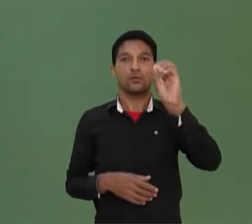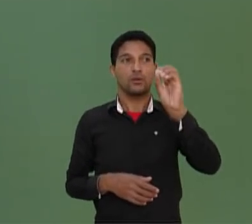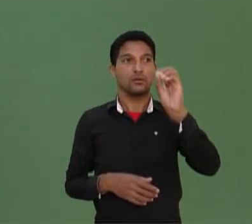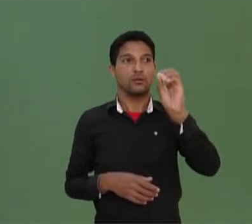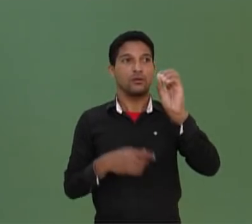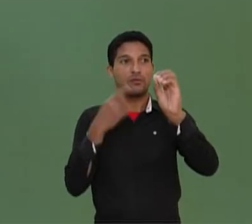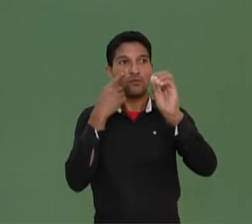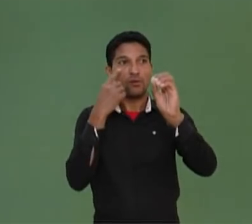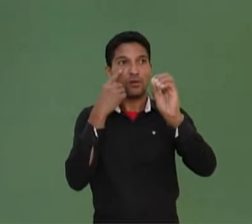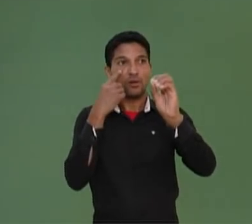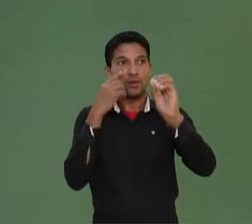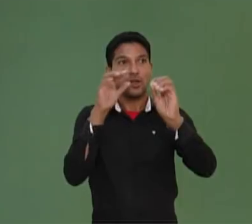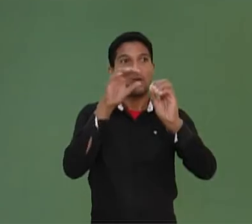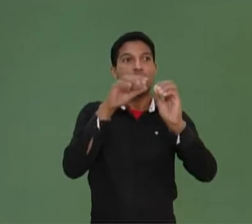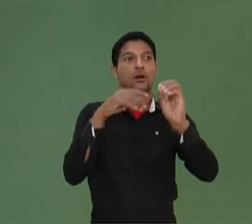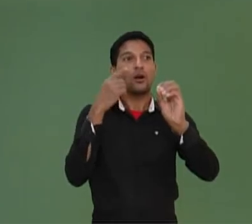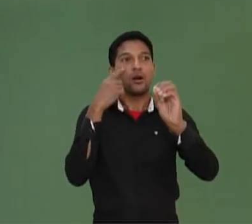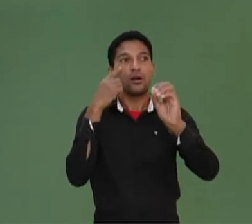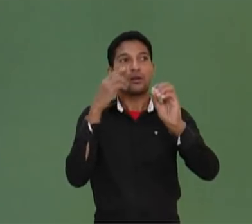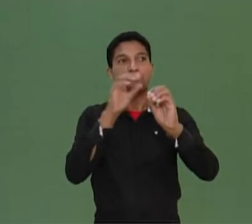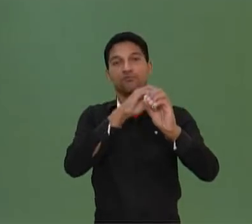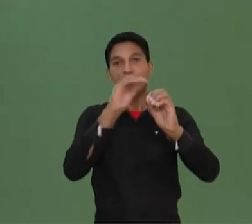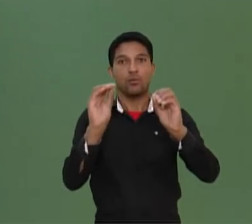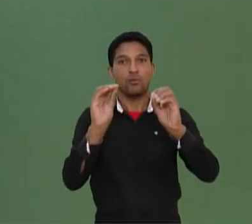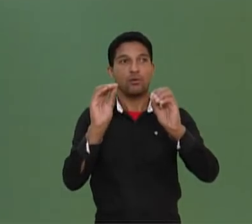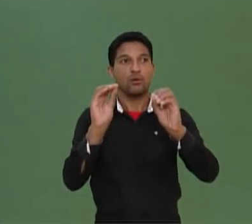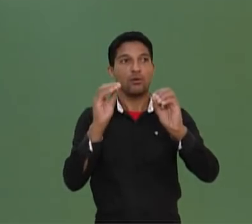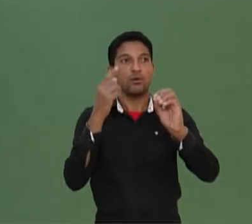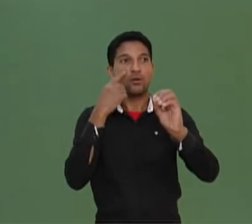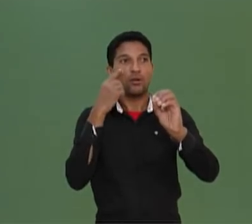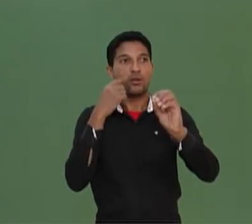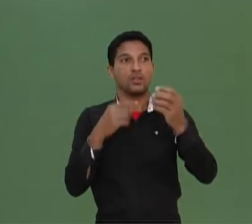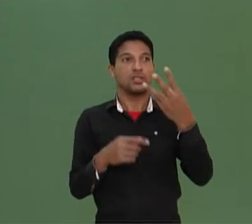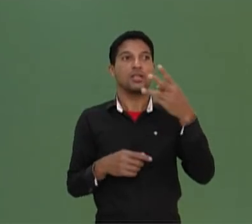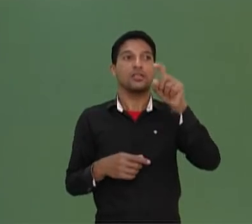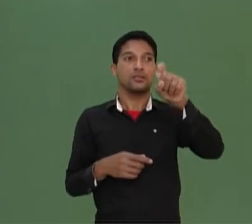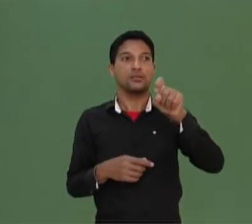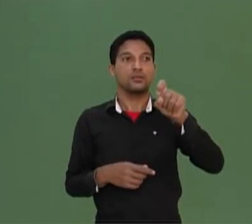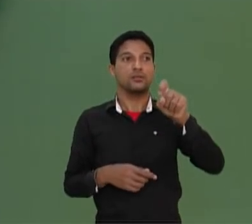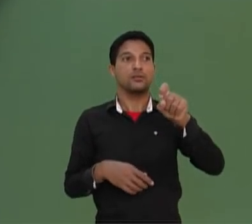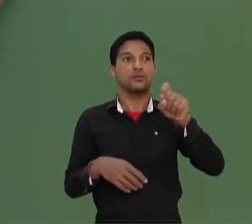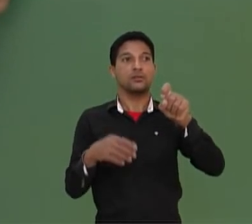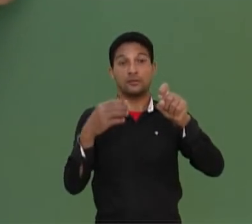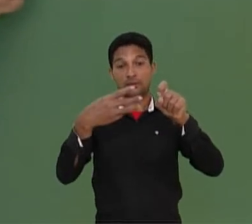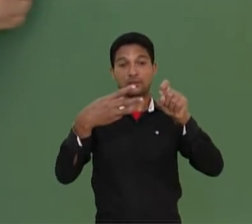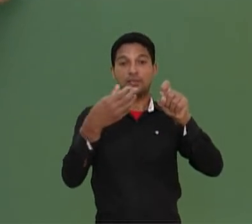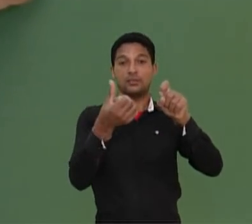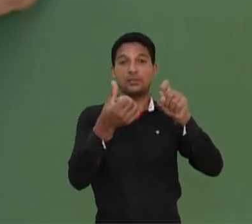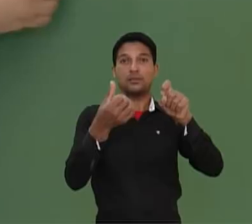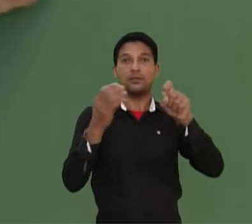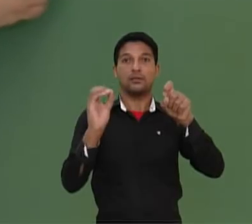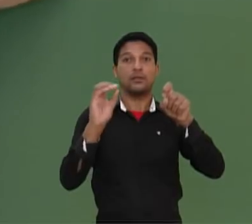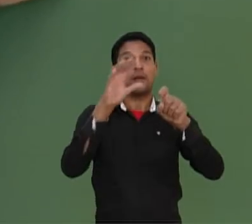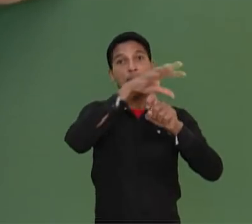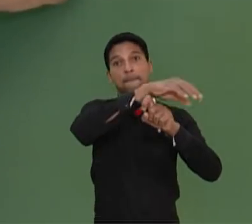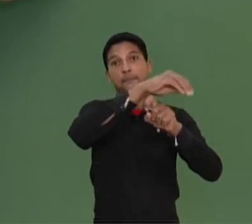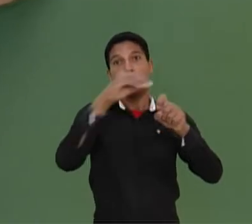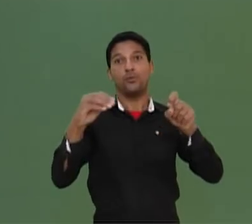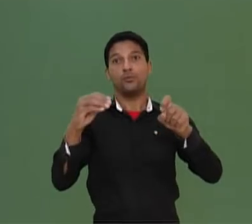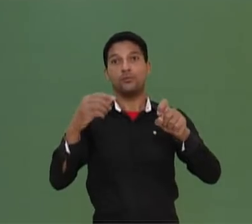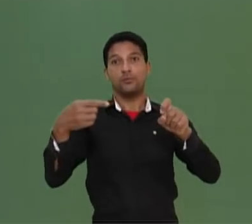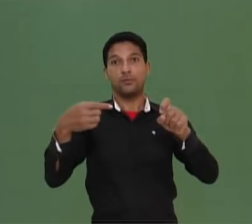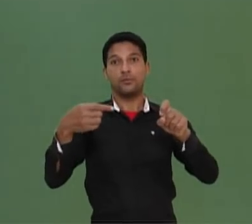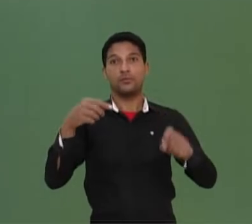eu tirar o 150 daqui, eu tenho que tirar o 150 de lá também. Então vai ficar 360 menos 150.